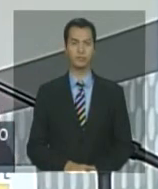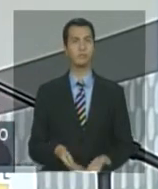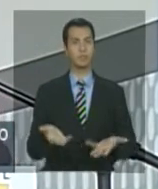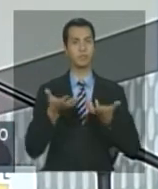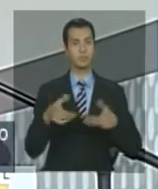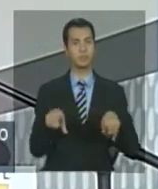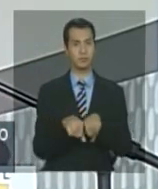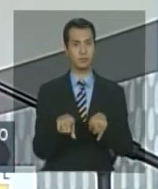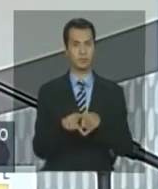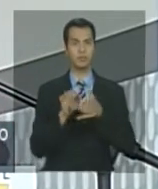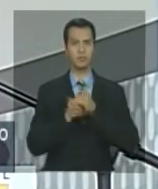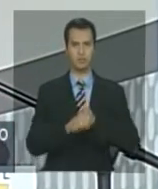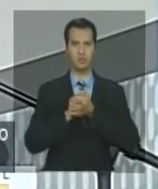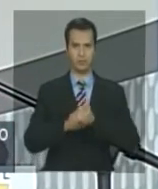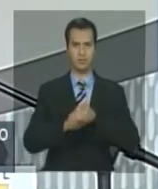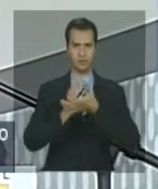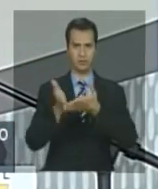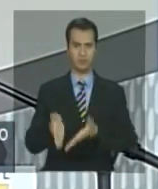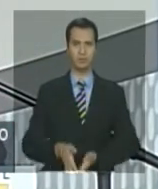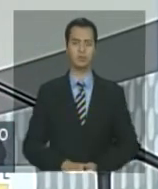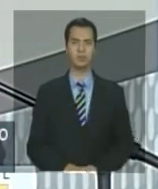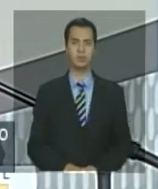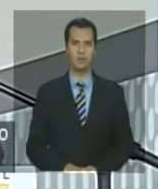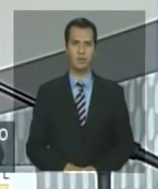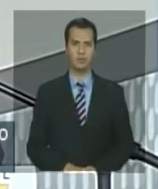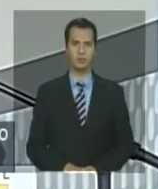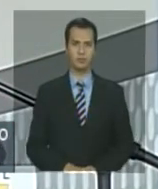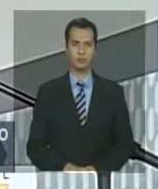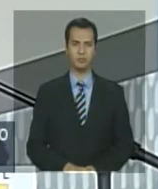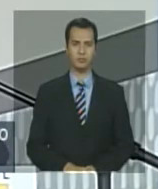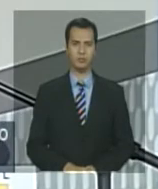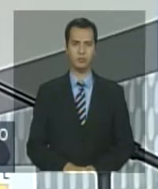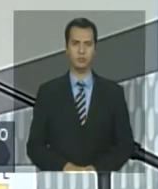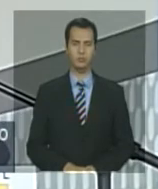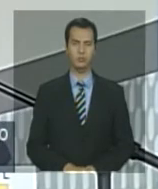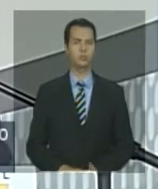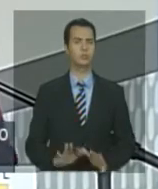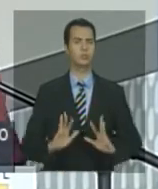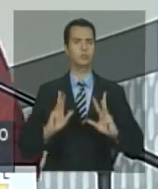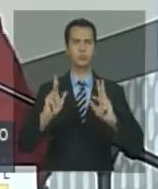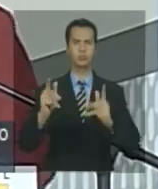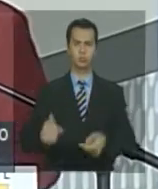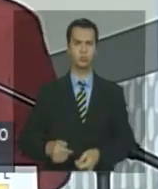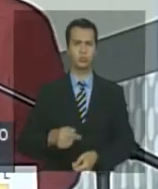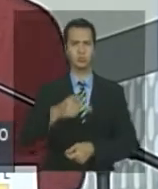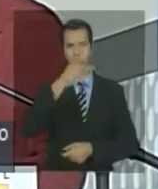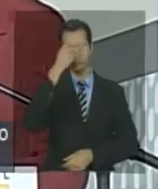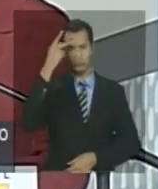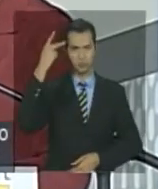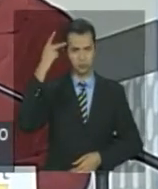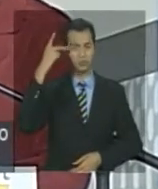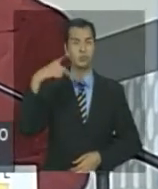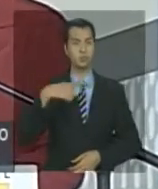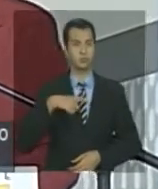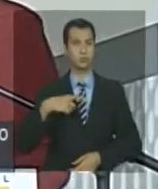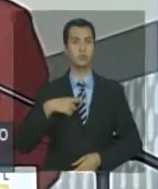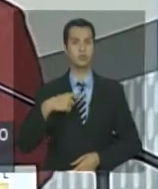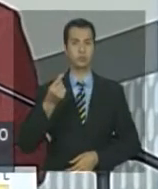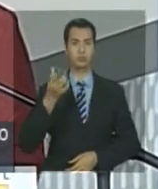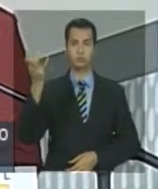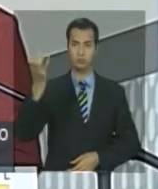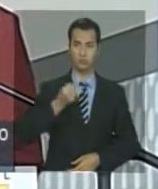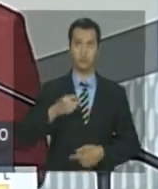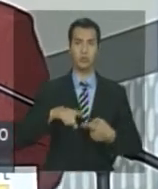dirigir o meu cumprimento às beneficiárias dos programas do Plano Brasil Sem Miséria,